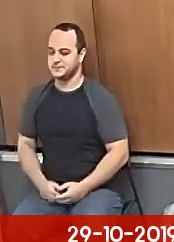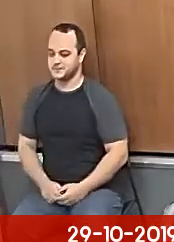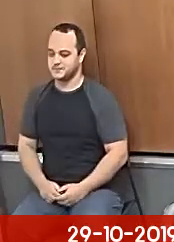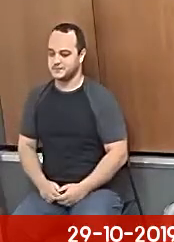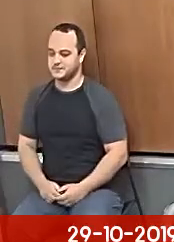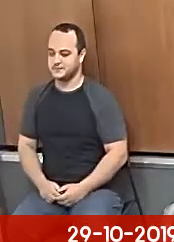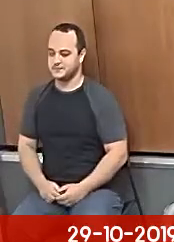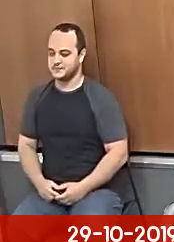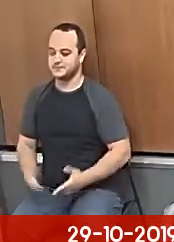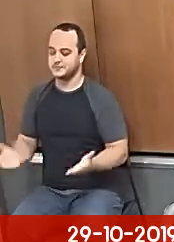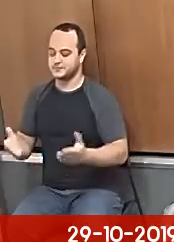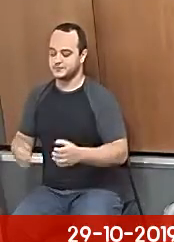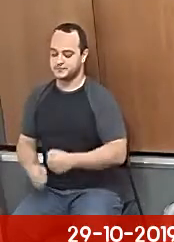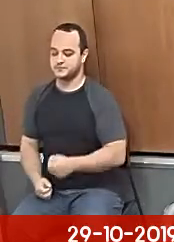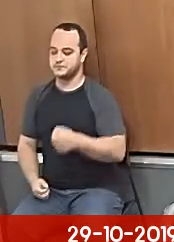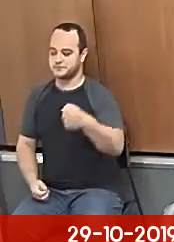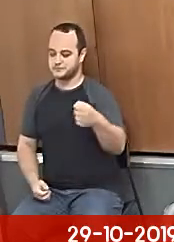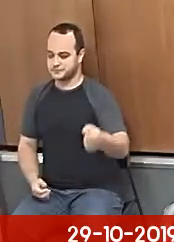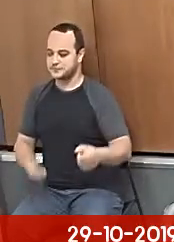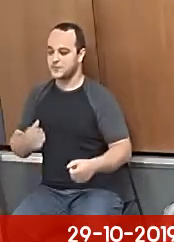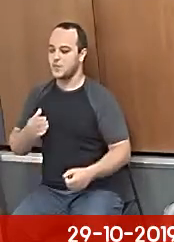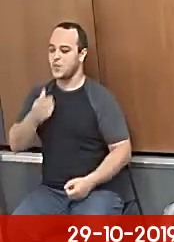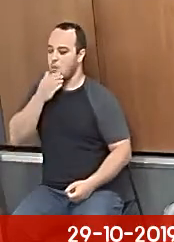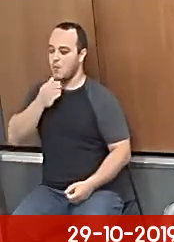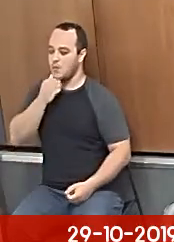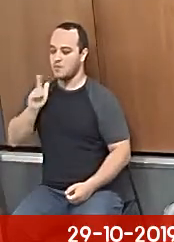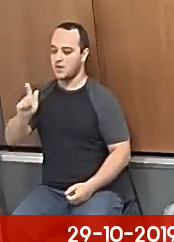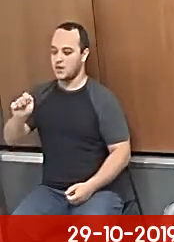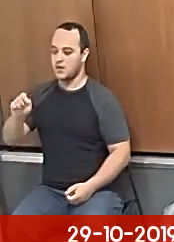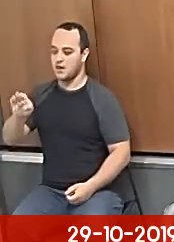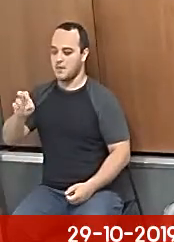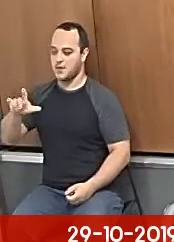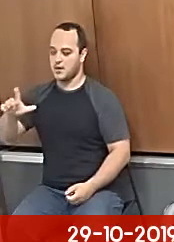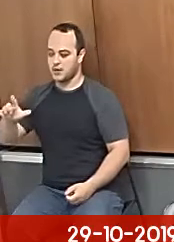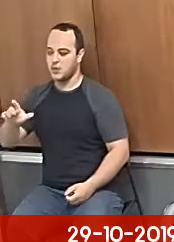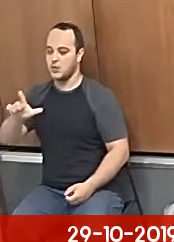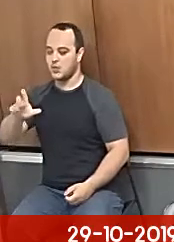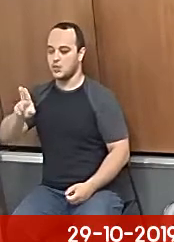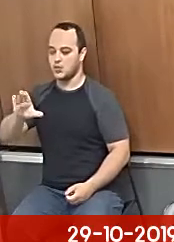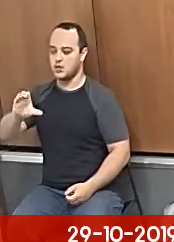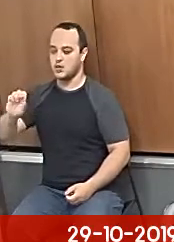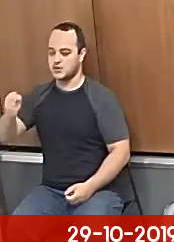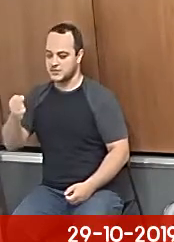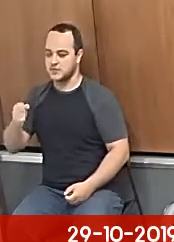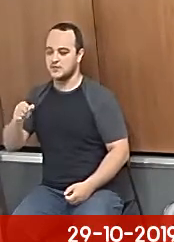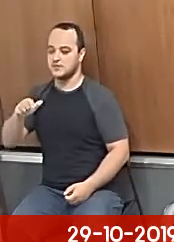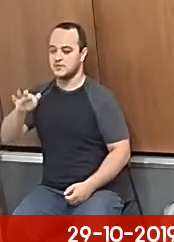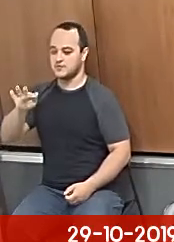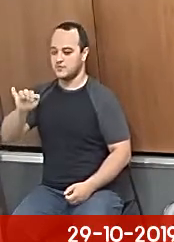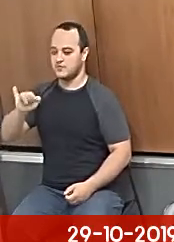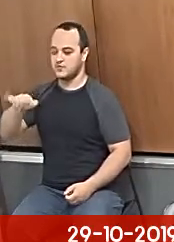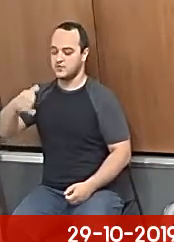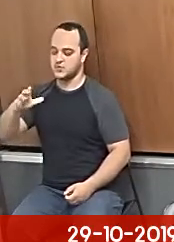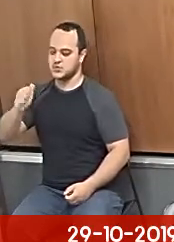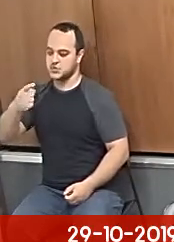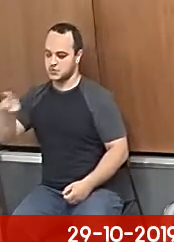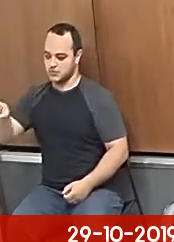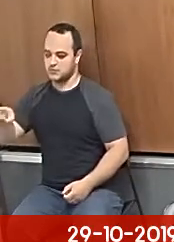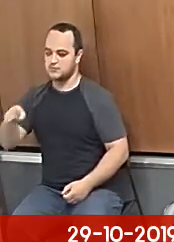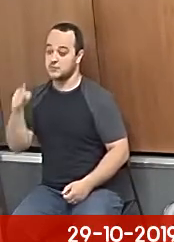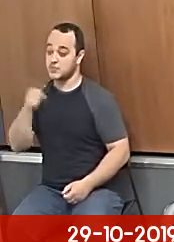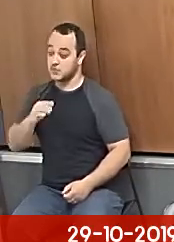Agora, sim, passar a palavra ao Gabriel Lucas Feijão, futuro atleta da Associação Mineira de Desporto